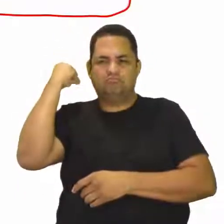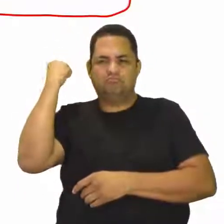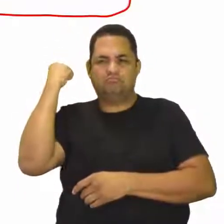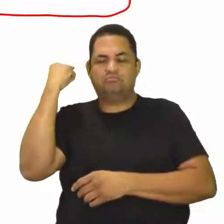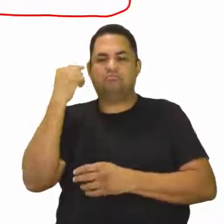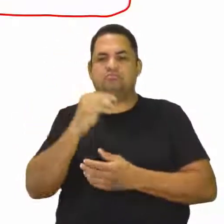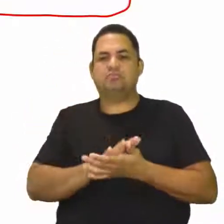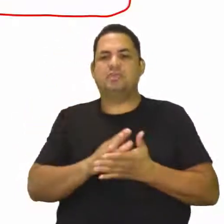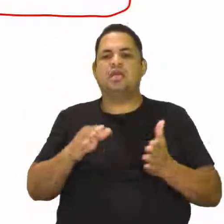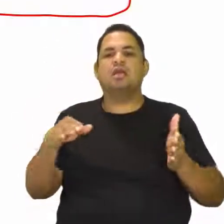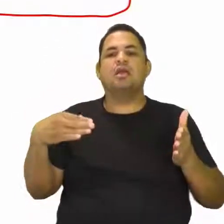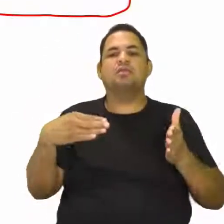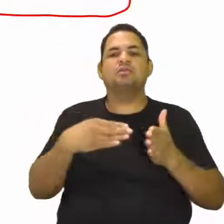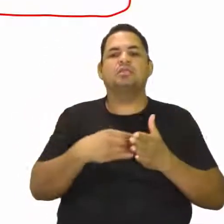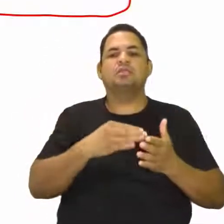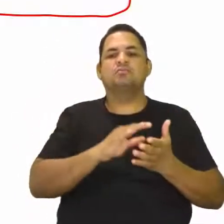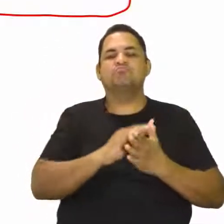XXI.